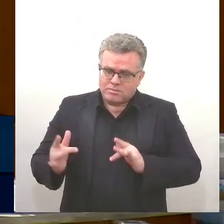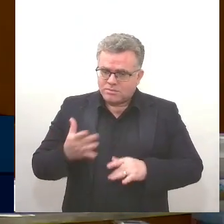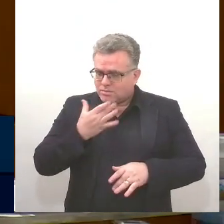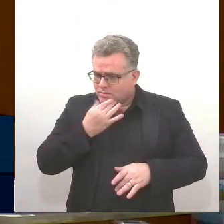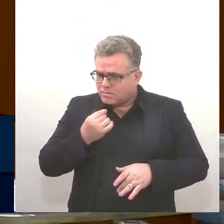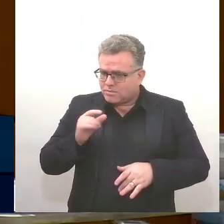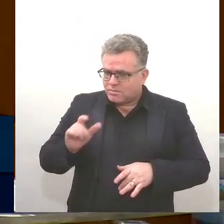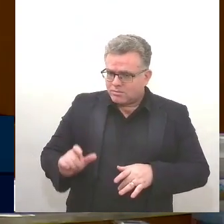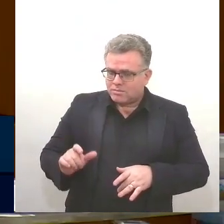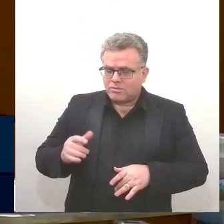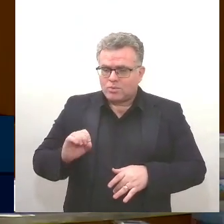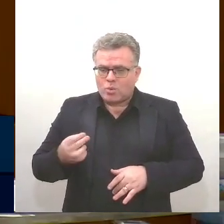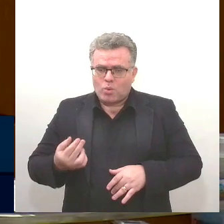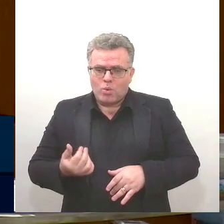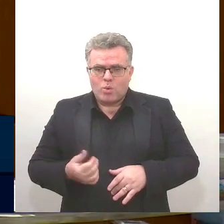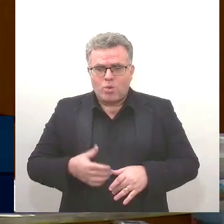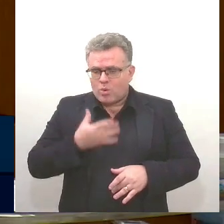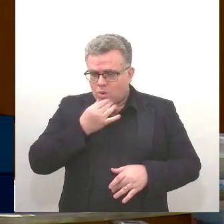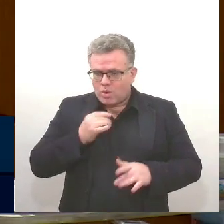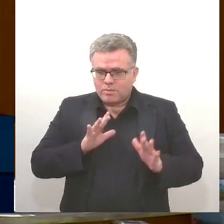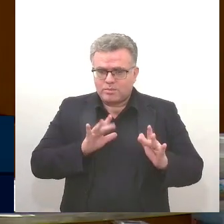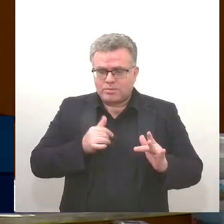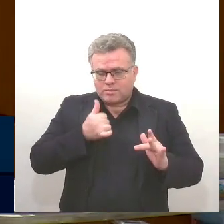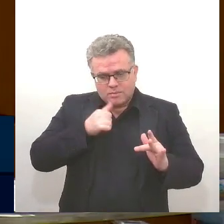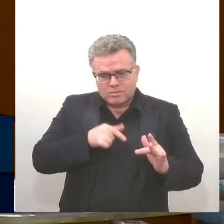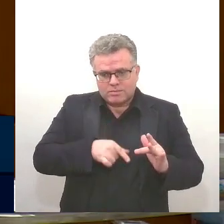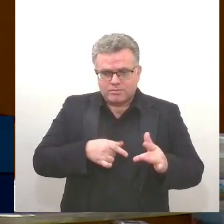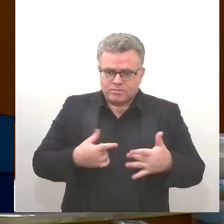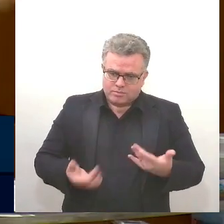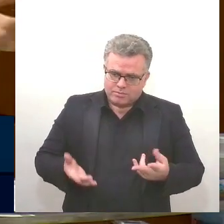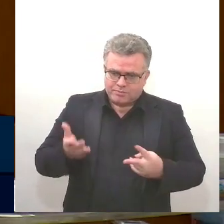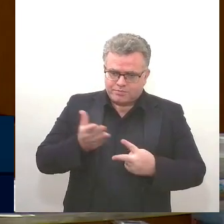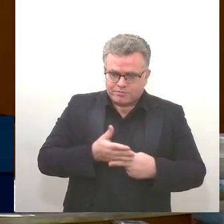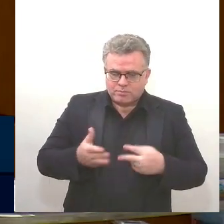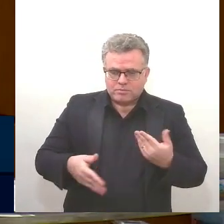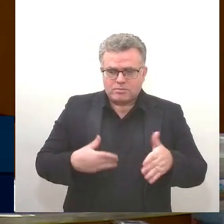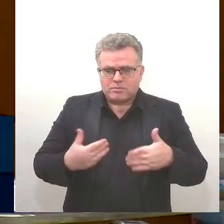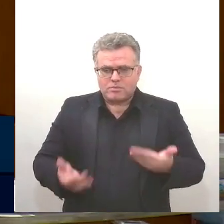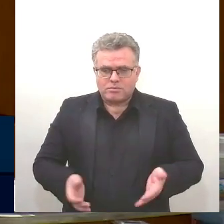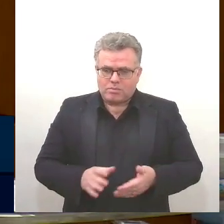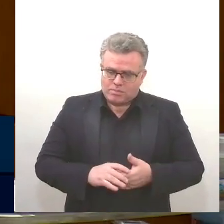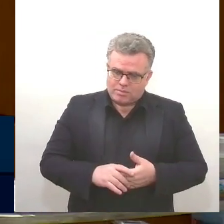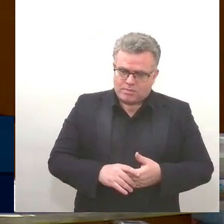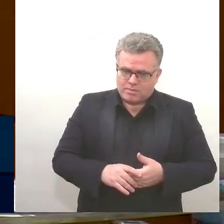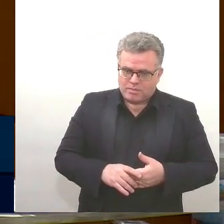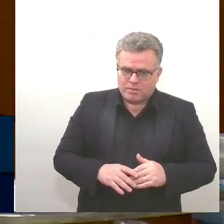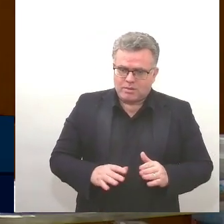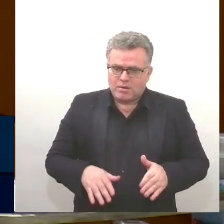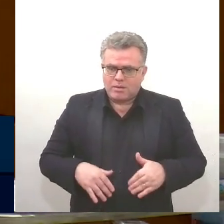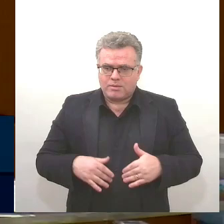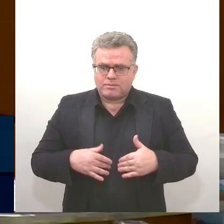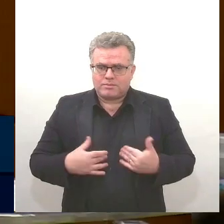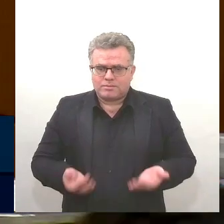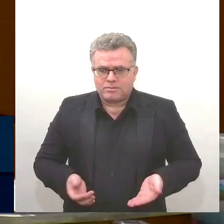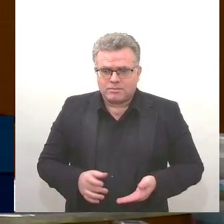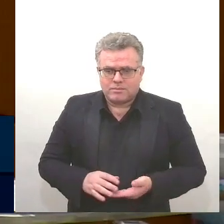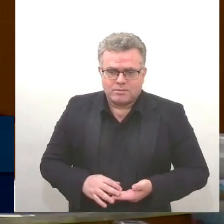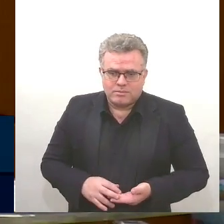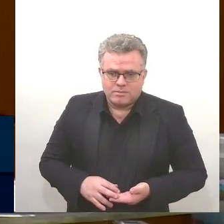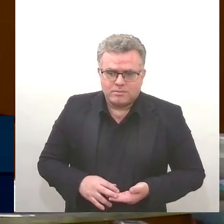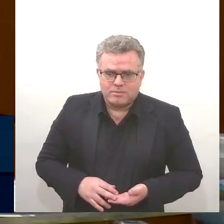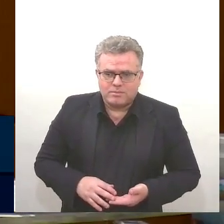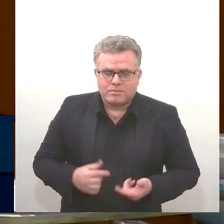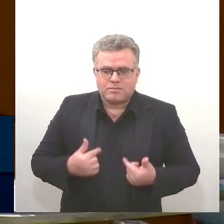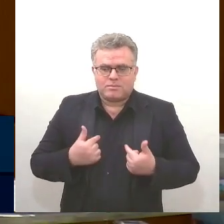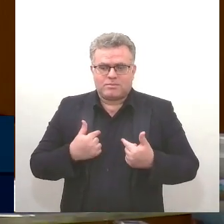lésbica e ou gay ou pessoas né do gênero diferente como infelizmente eu sou porque eu sou